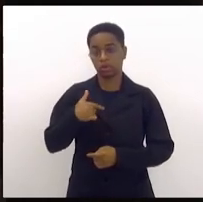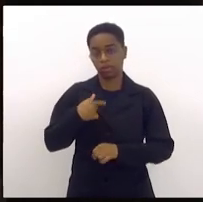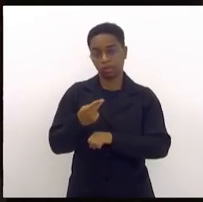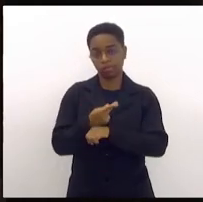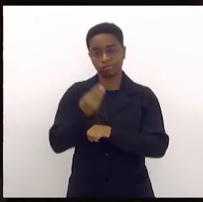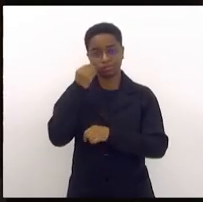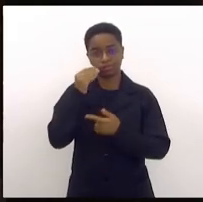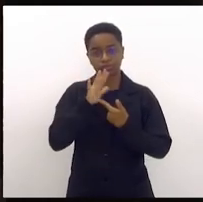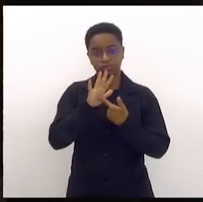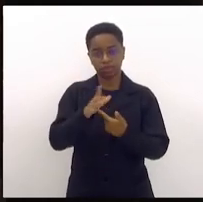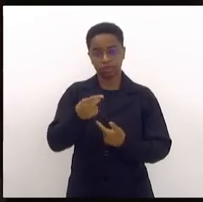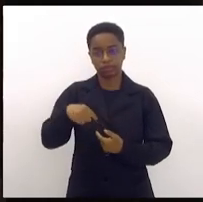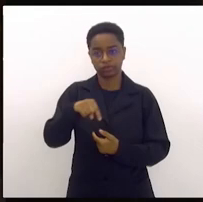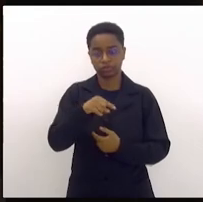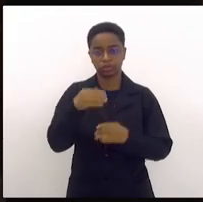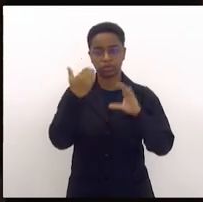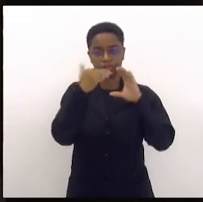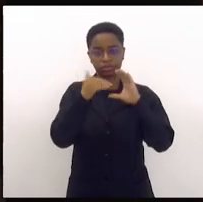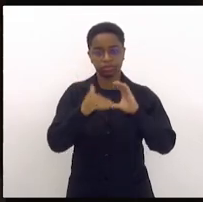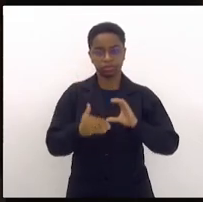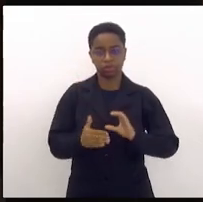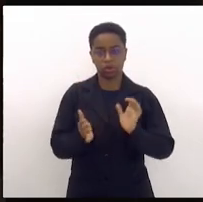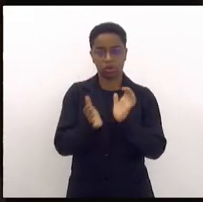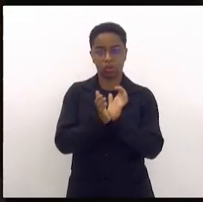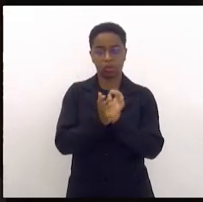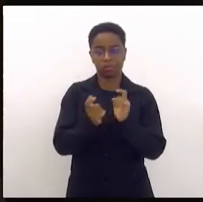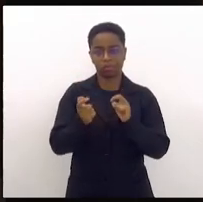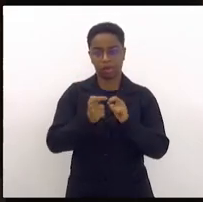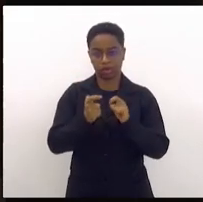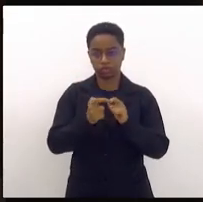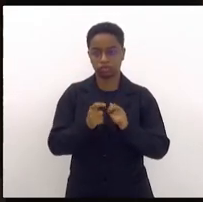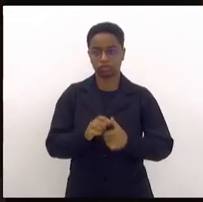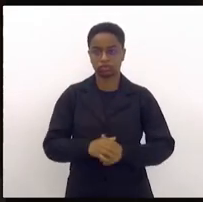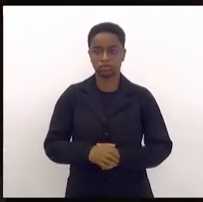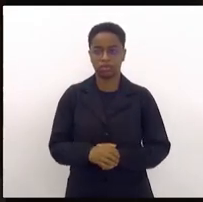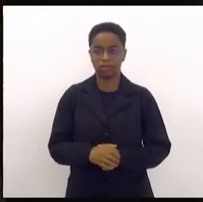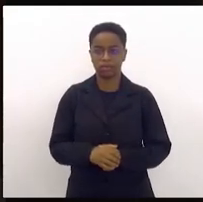vocês, enviou nos grupos de médicos.